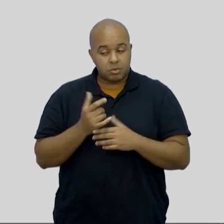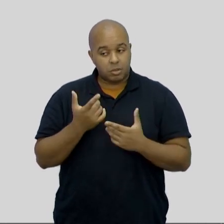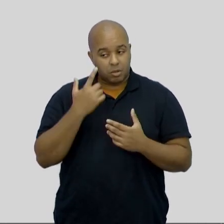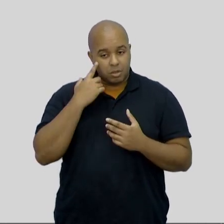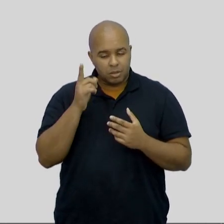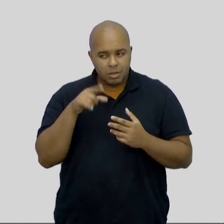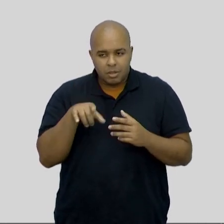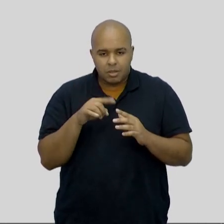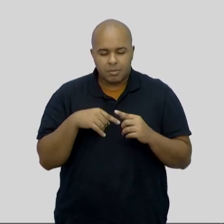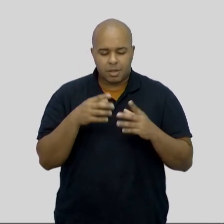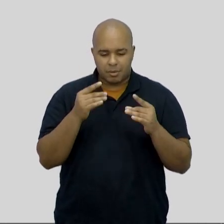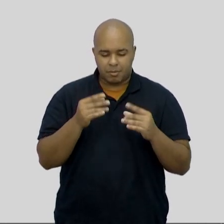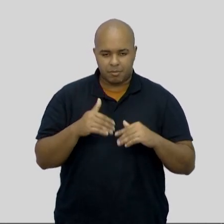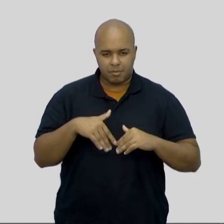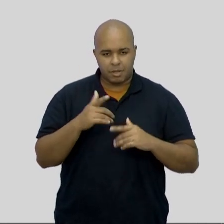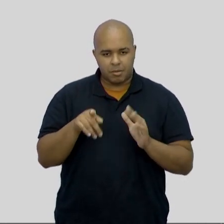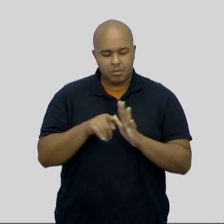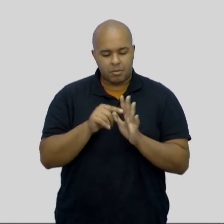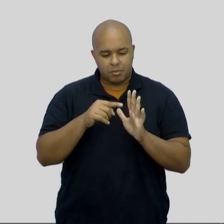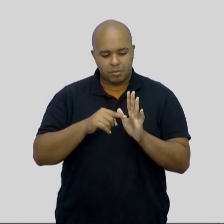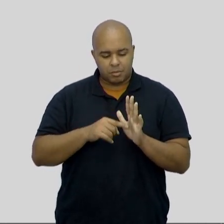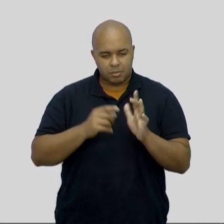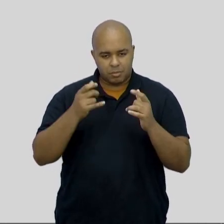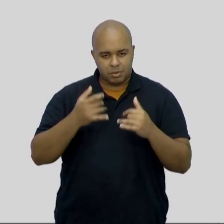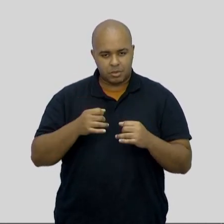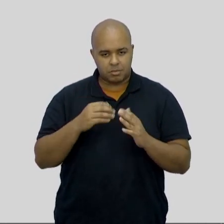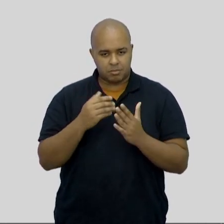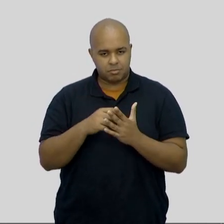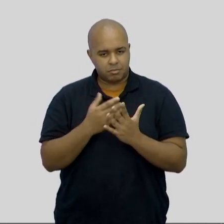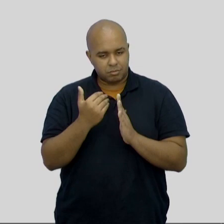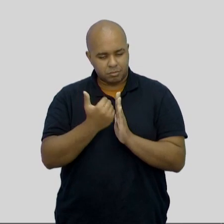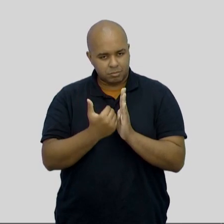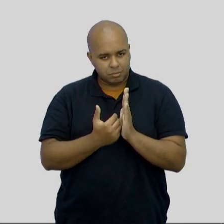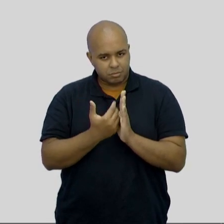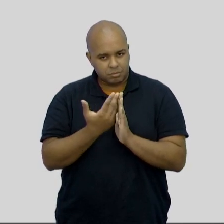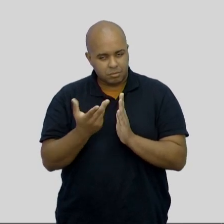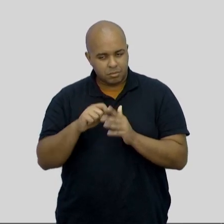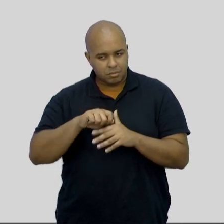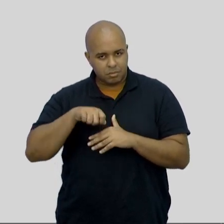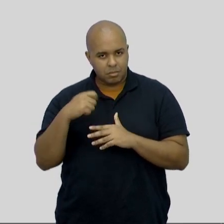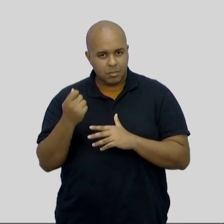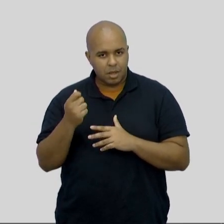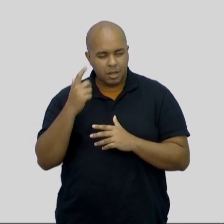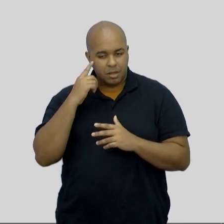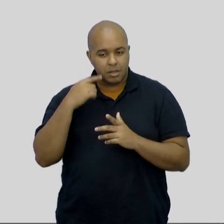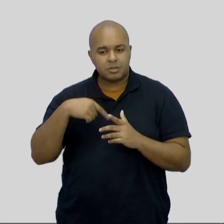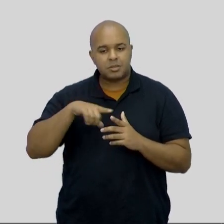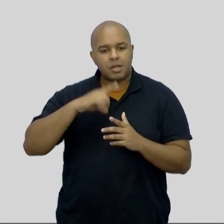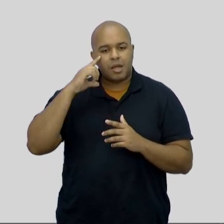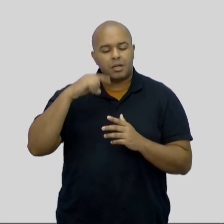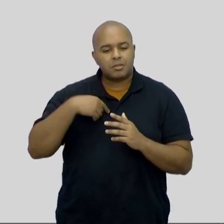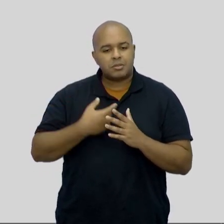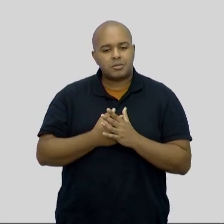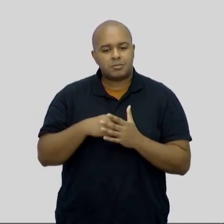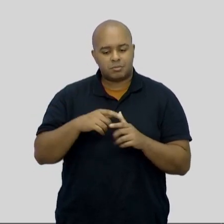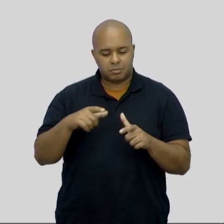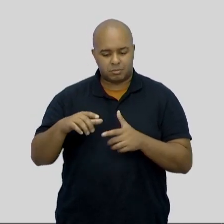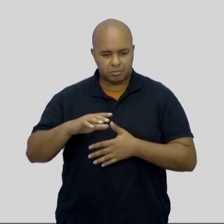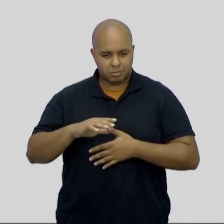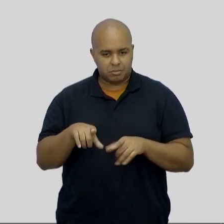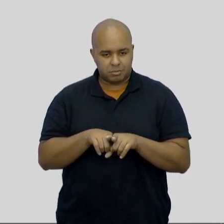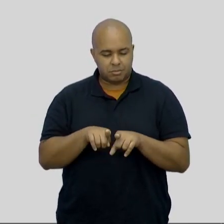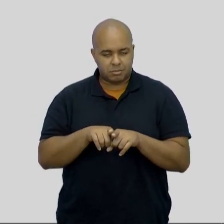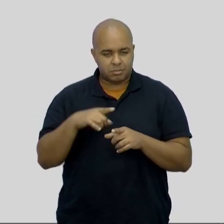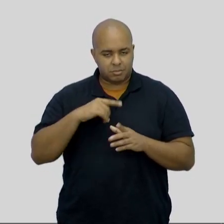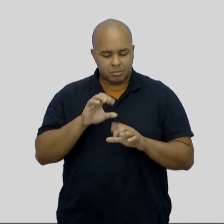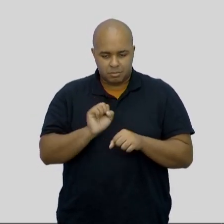caso, isso está mais detalhado na questão da explicação das cartas, mas nós temos as cartas de território, deixa eu pegar